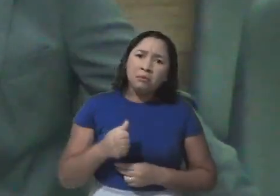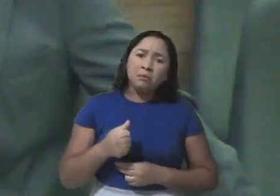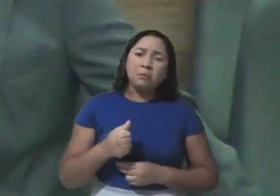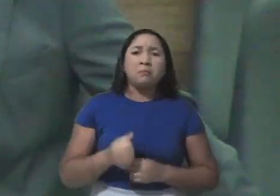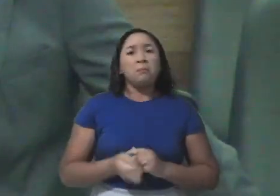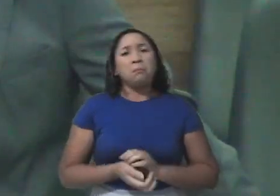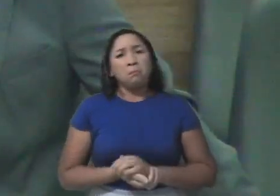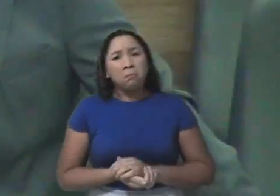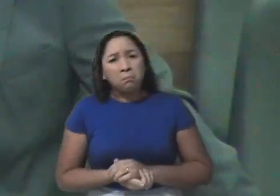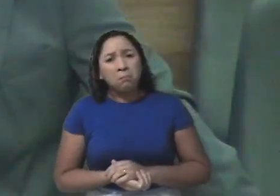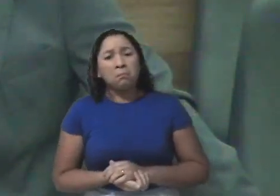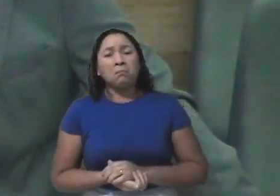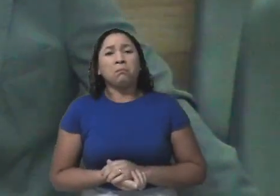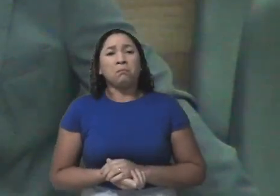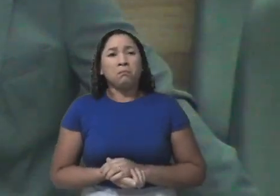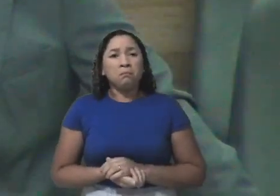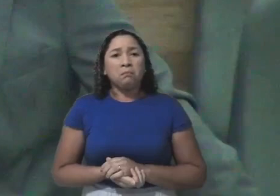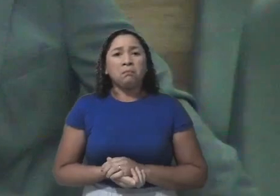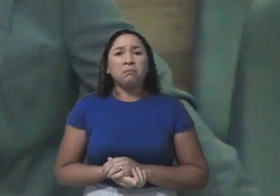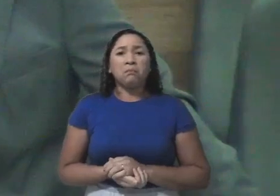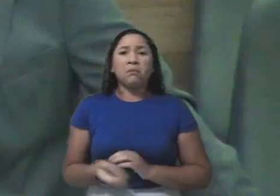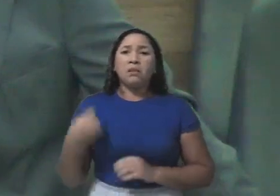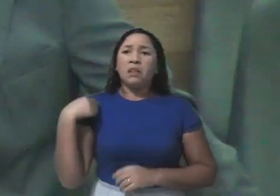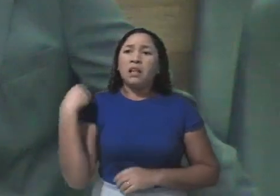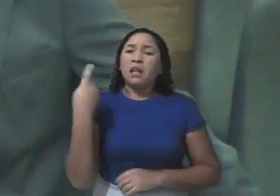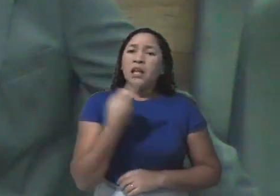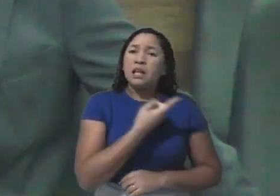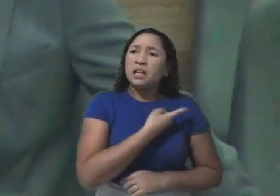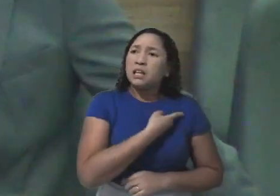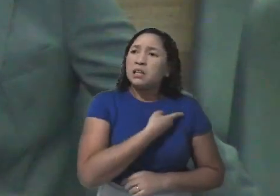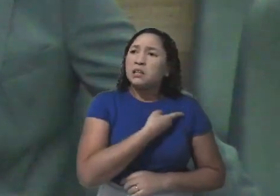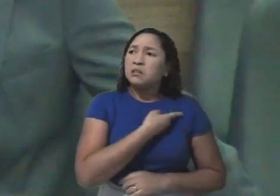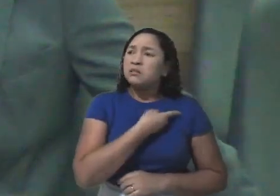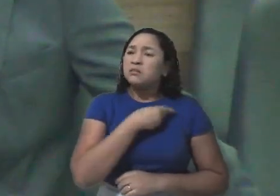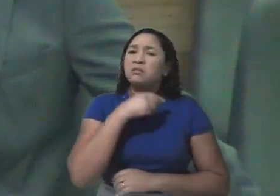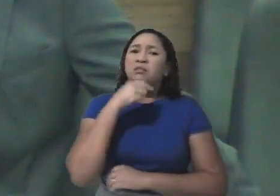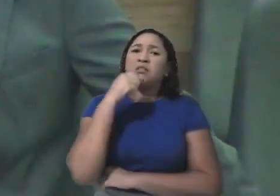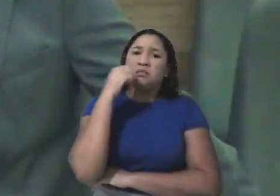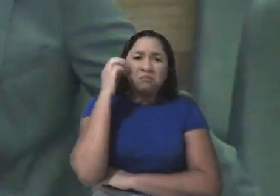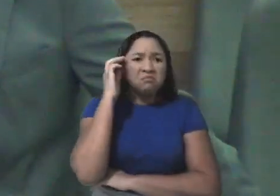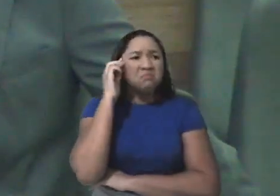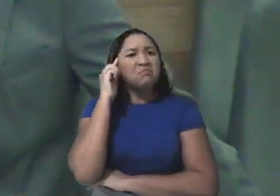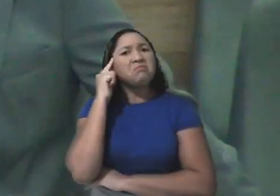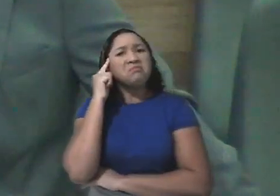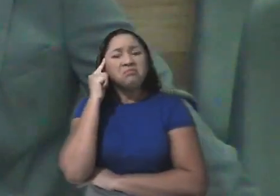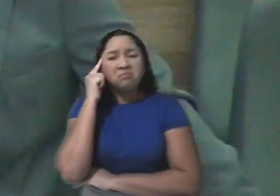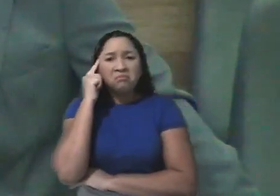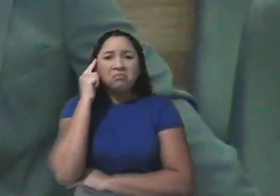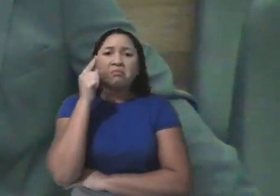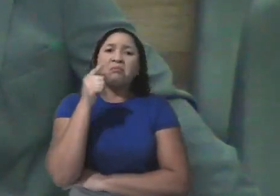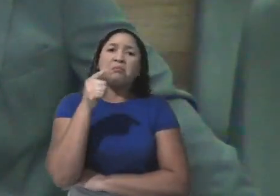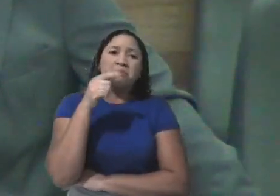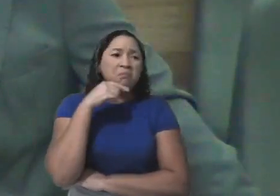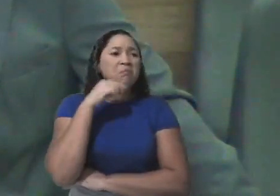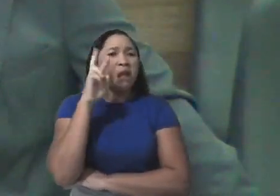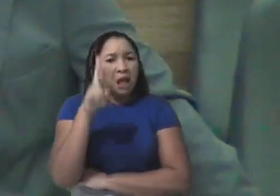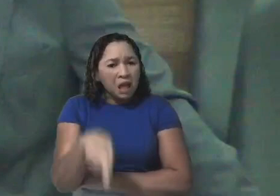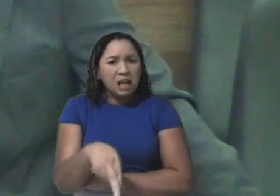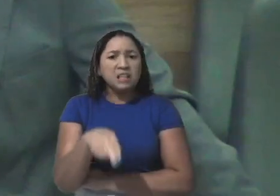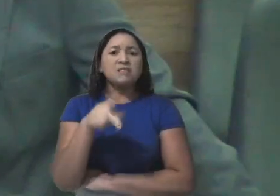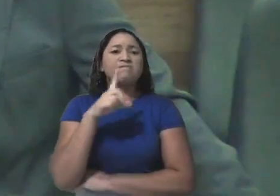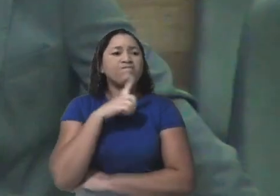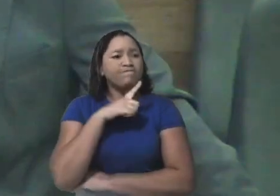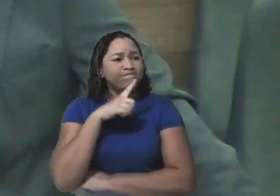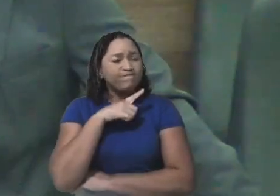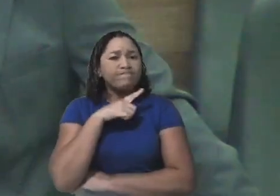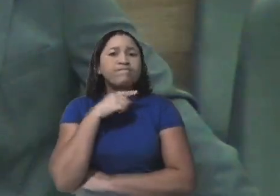bem, que nós acabamos dizendo, é mesmo, não é que esse rapaz tem razão. E às